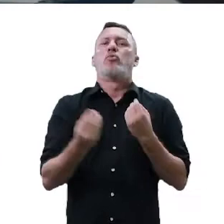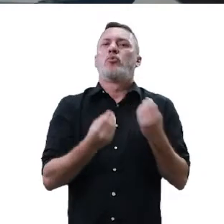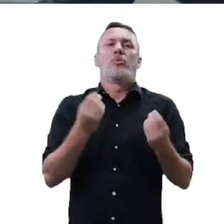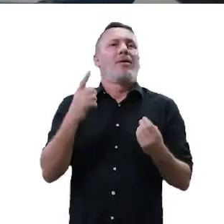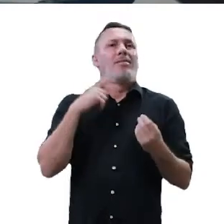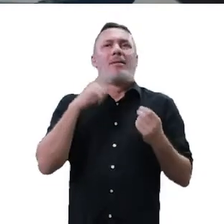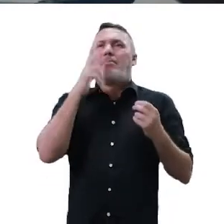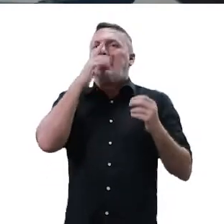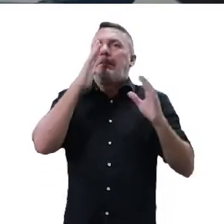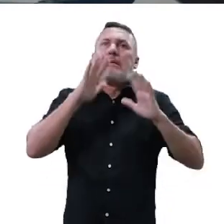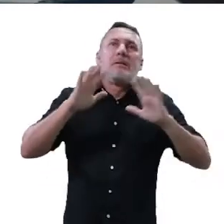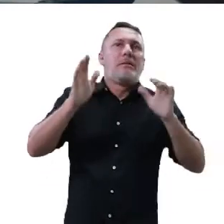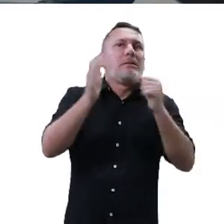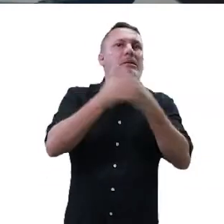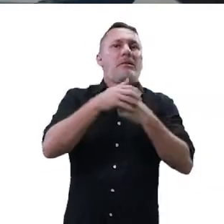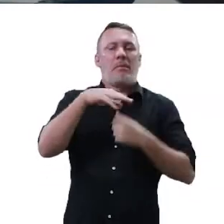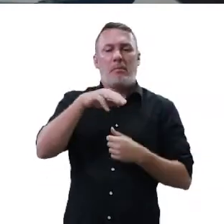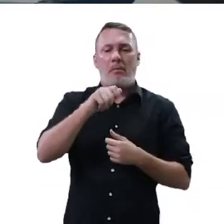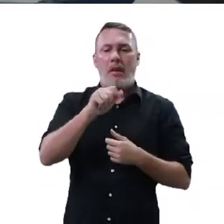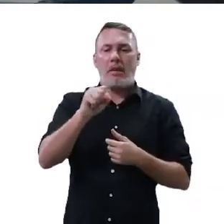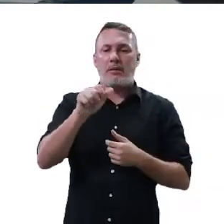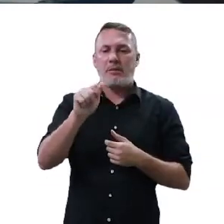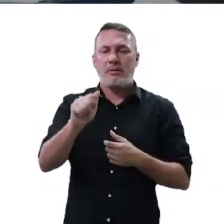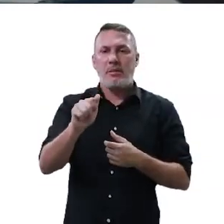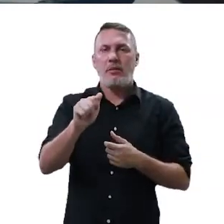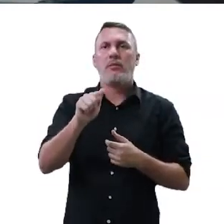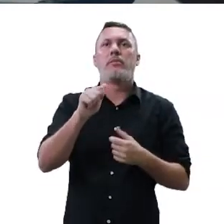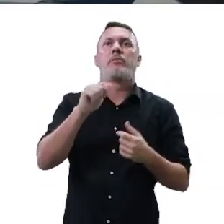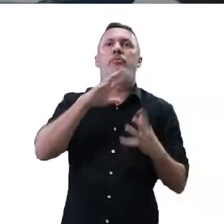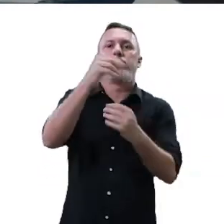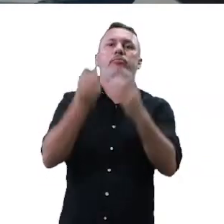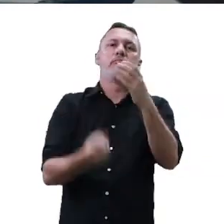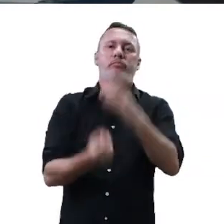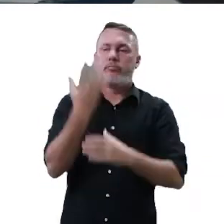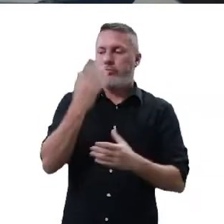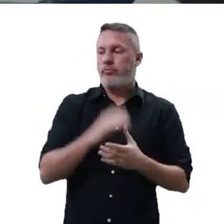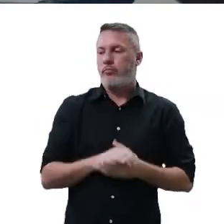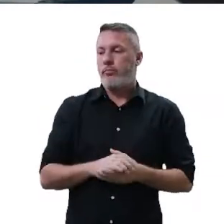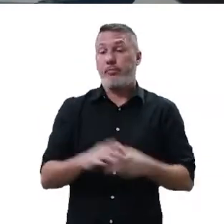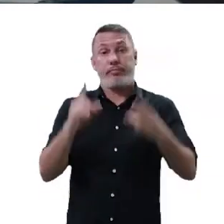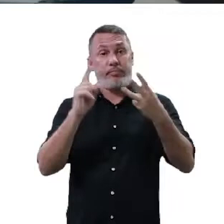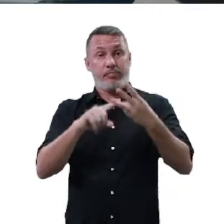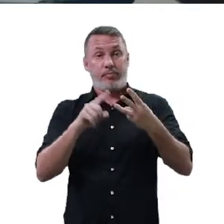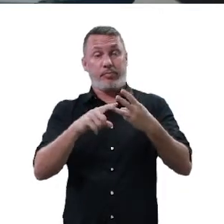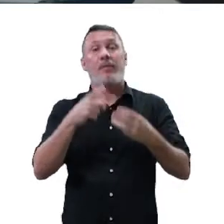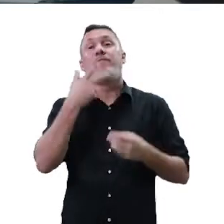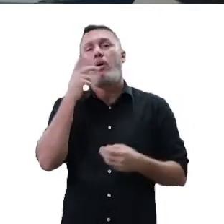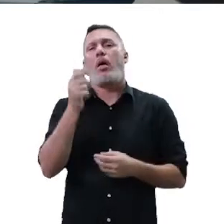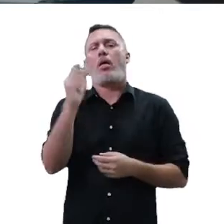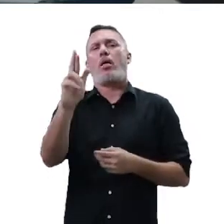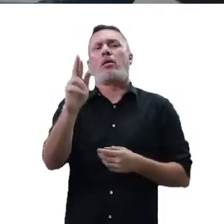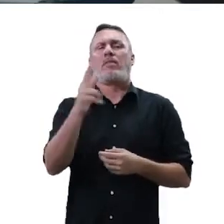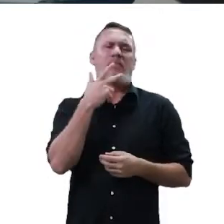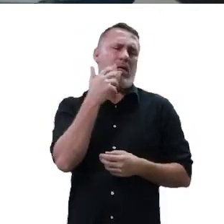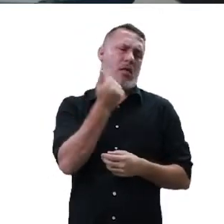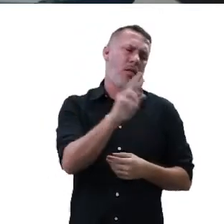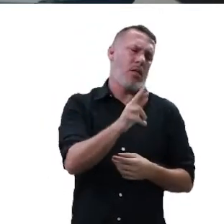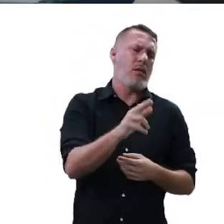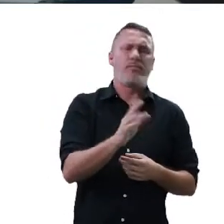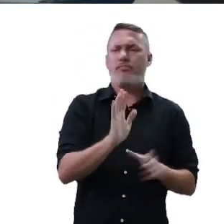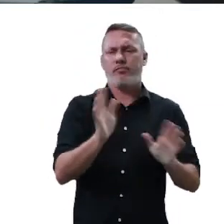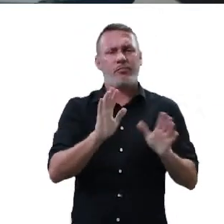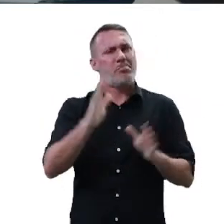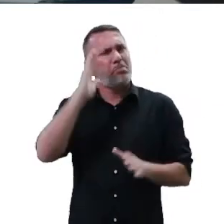da qual essa massa surgiu o universo. Ele chamava isso de apeiron, ou indeterminado. O Anaxímenes dizia que era o ar. Então,